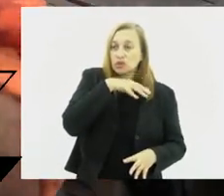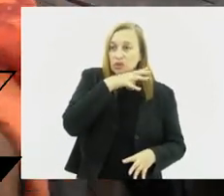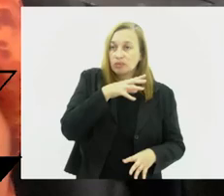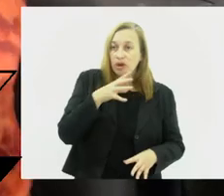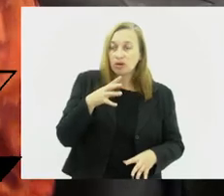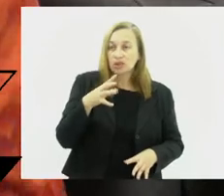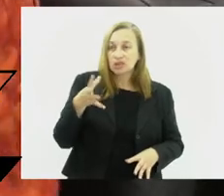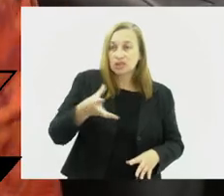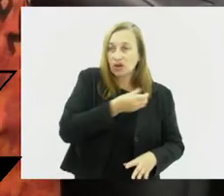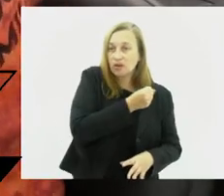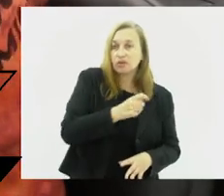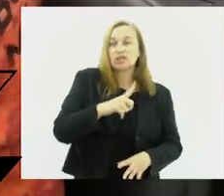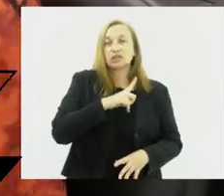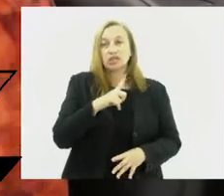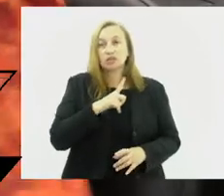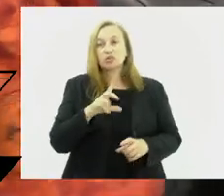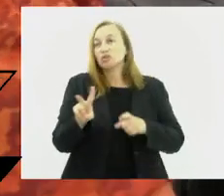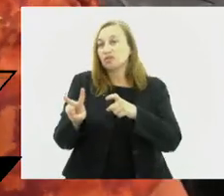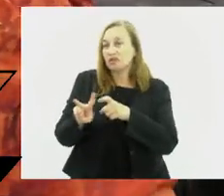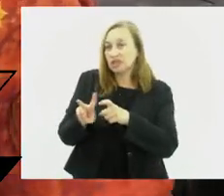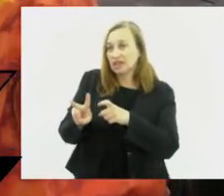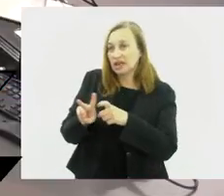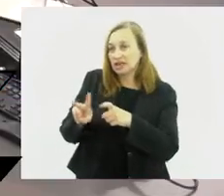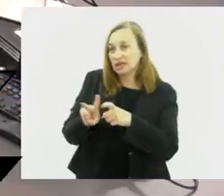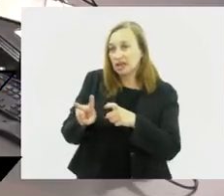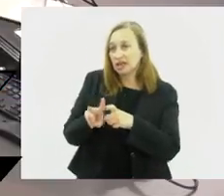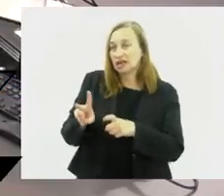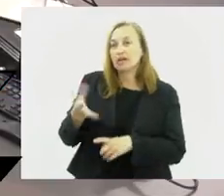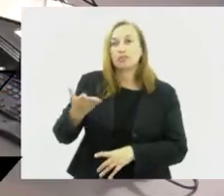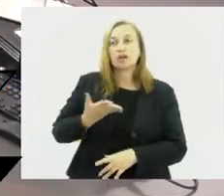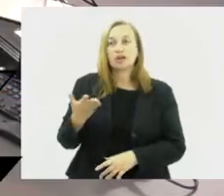uma veterinária que está aqui presente, minha amiga tenente